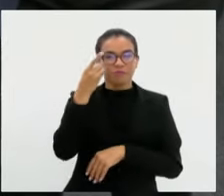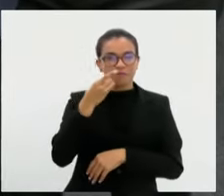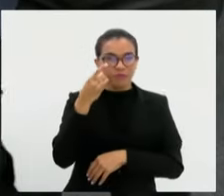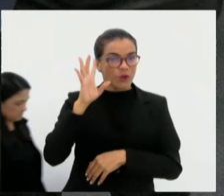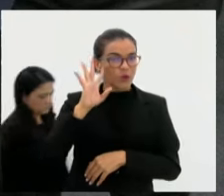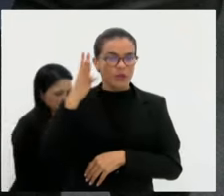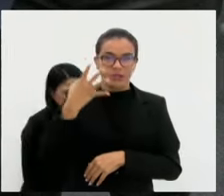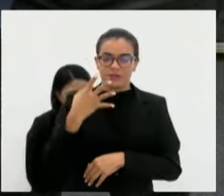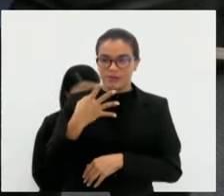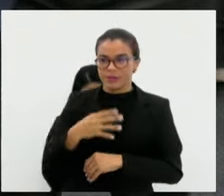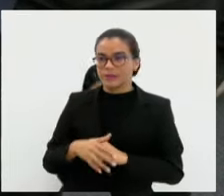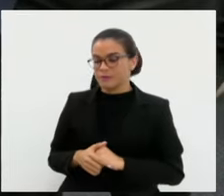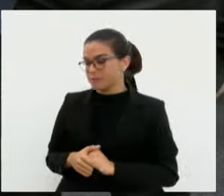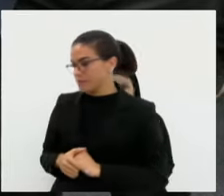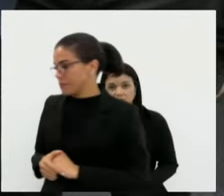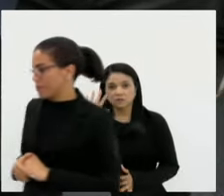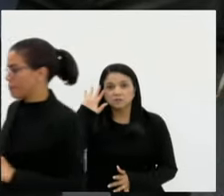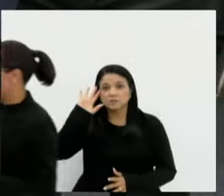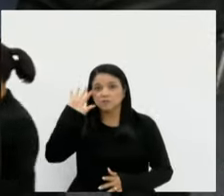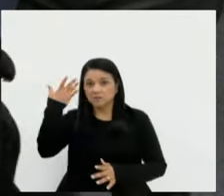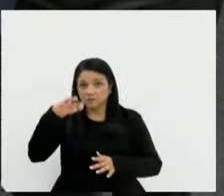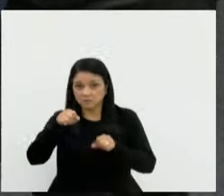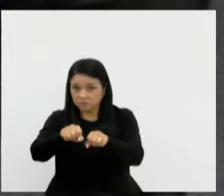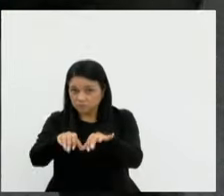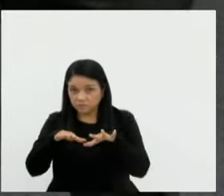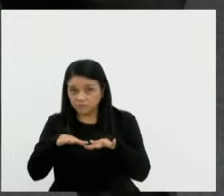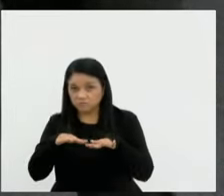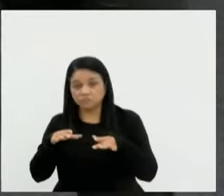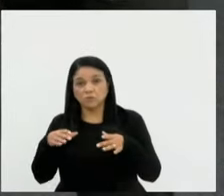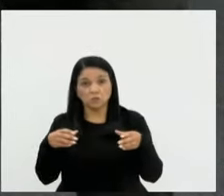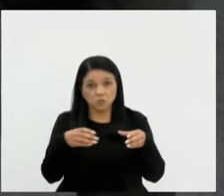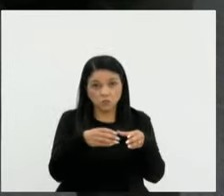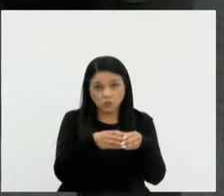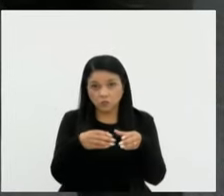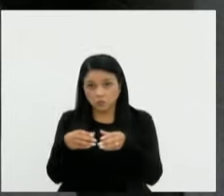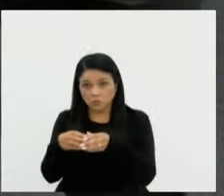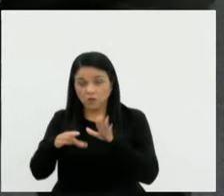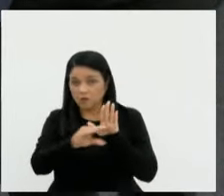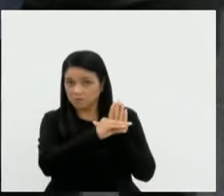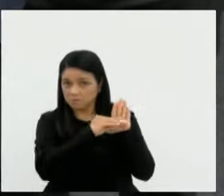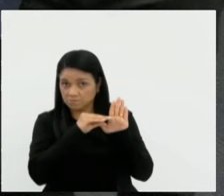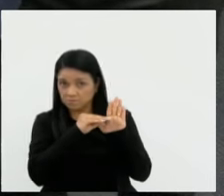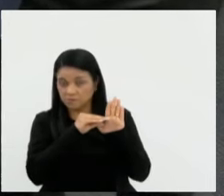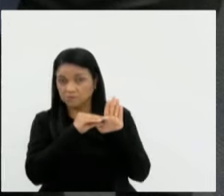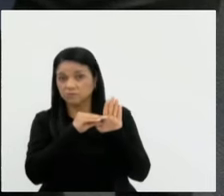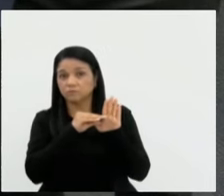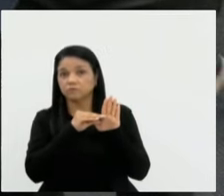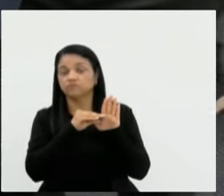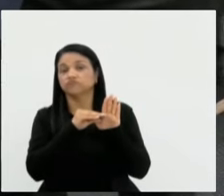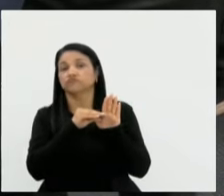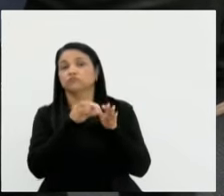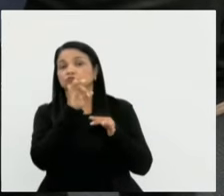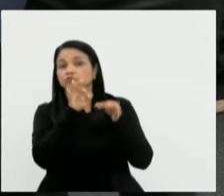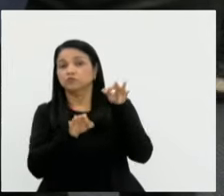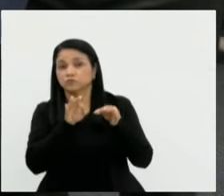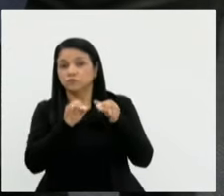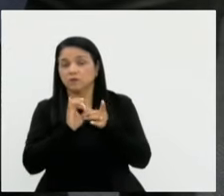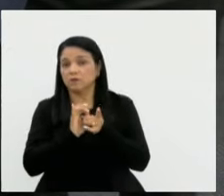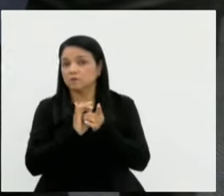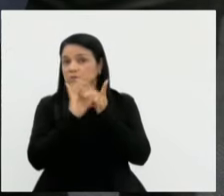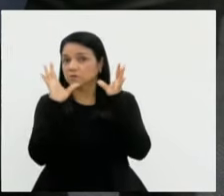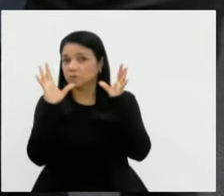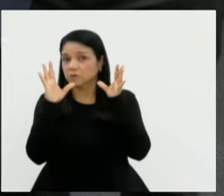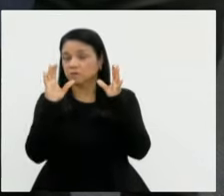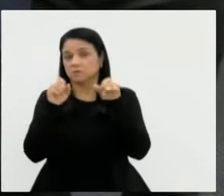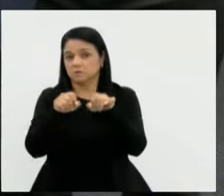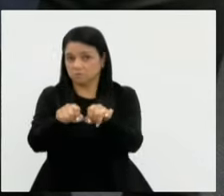monocráticas, todas as decisões do parlamento são colegiadas e justamente a emenda justifica essa democracia no parlamento